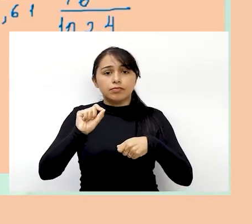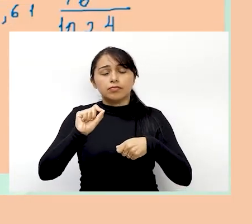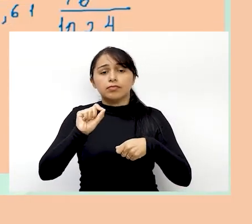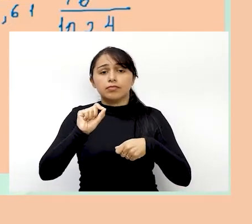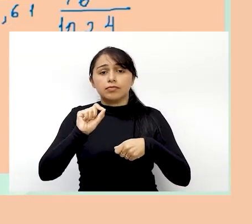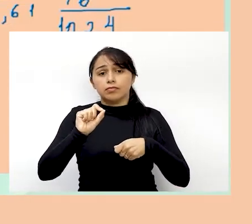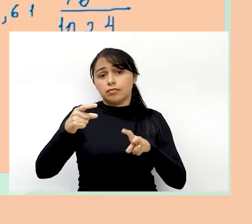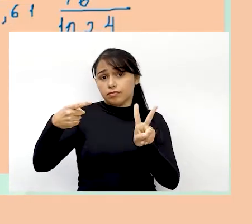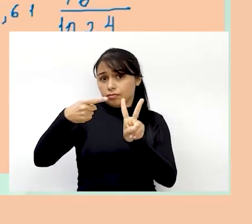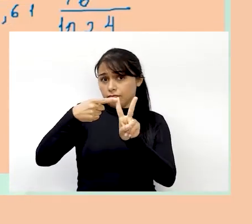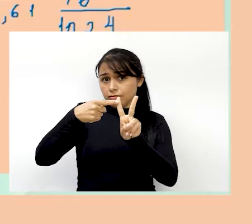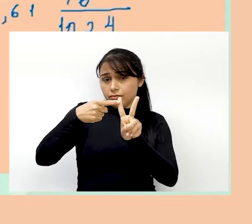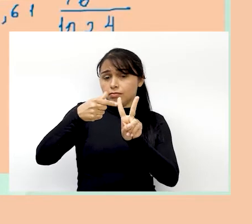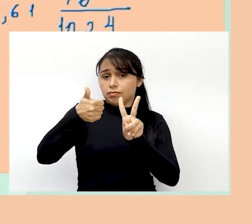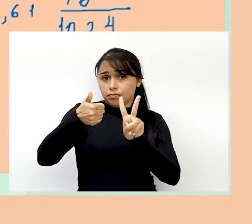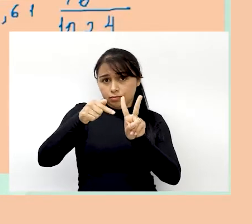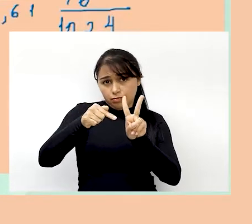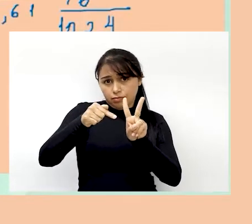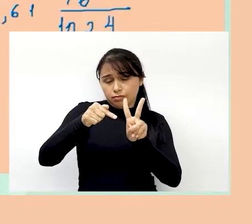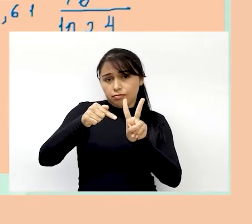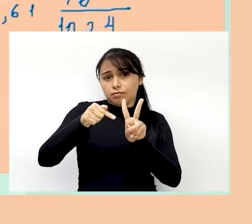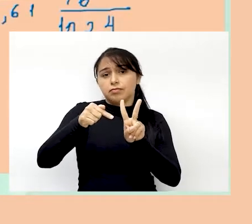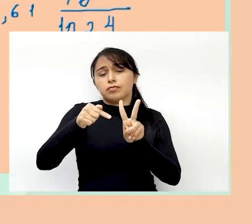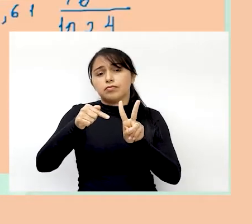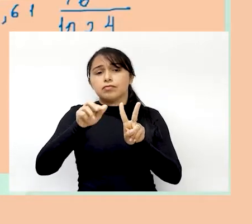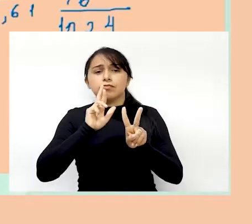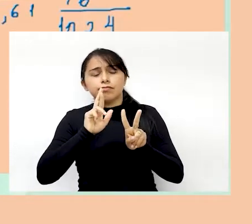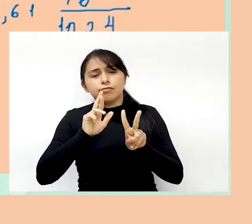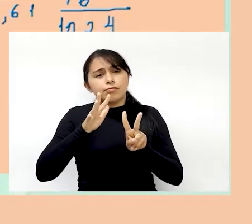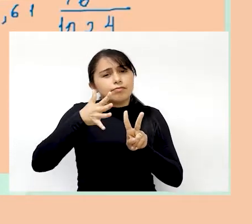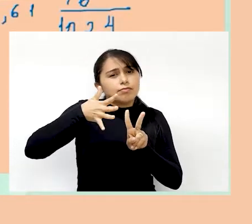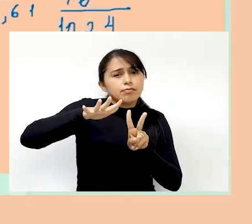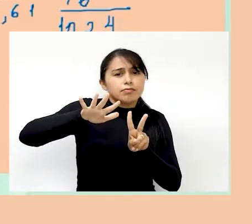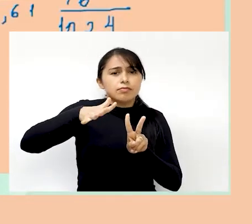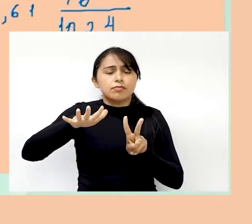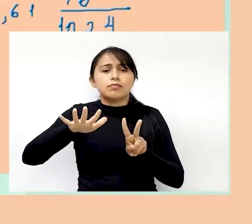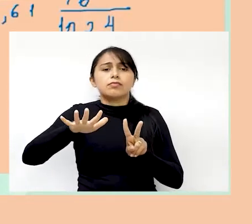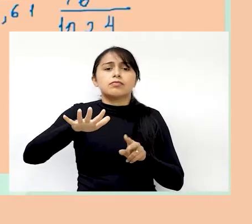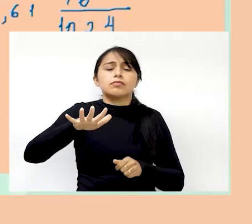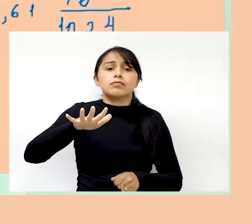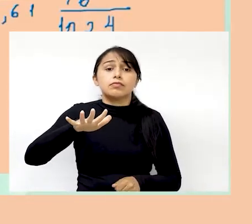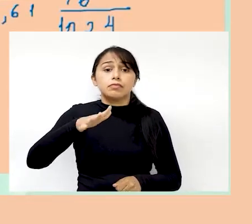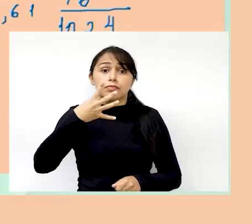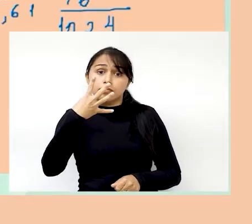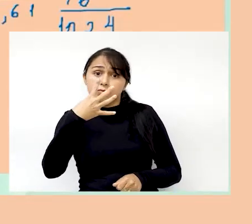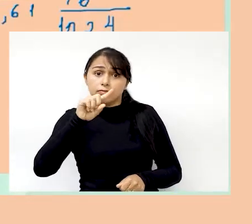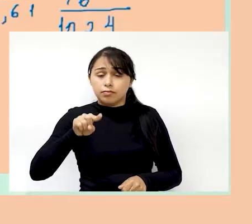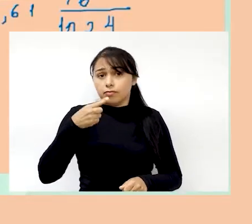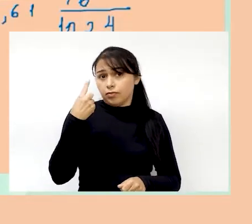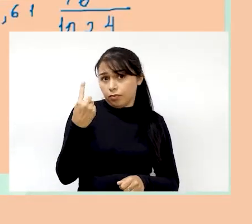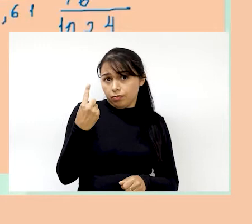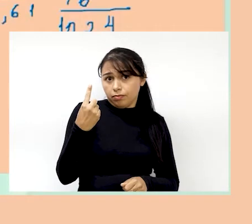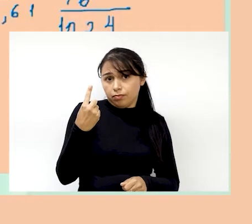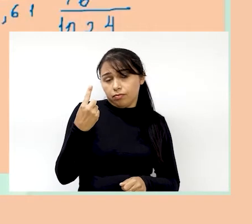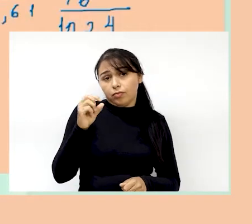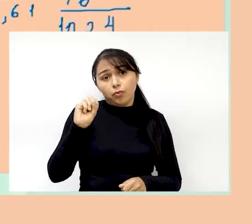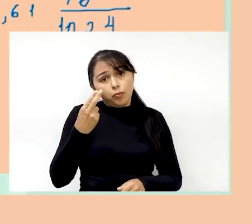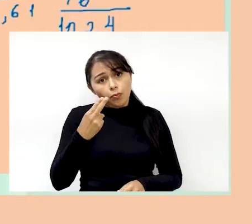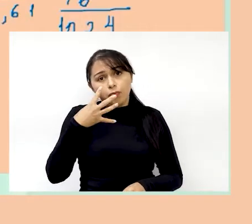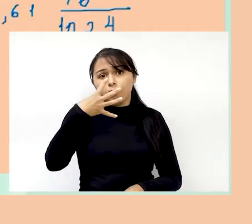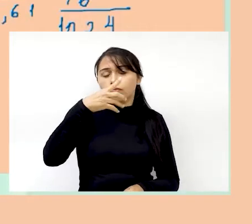possivelmente, essa raiz aí desse 17 vai ser um número que está entre 4,1, né?